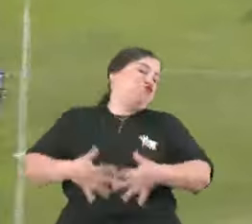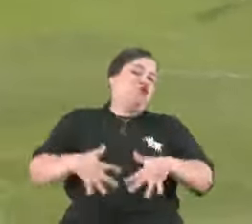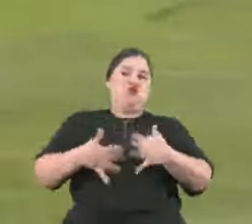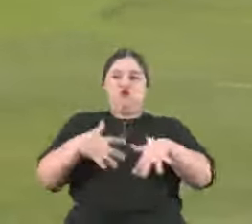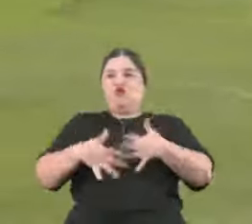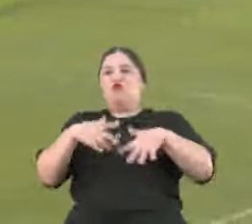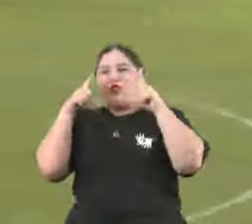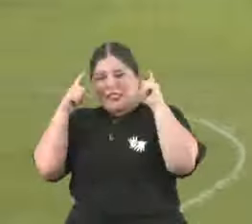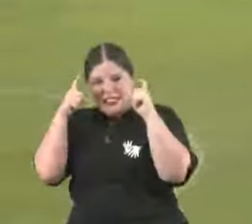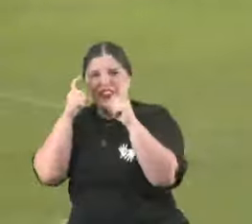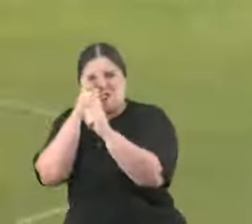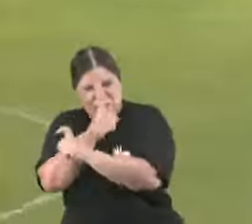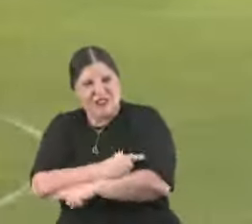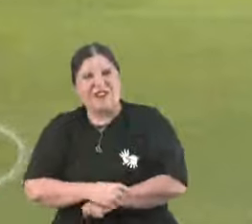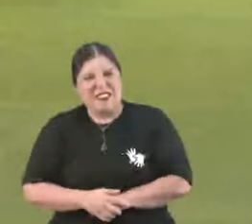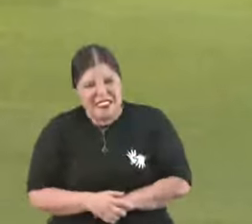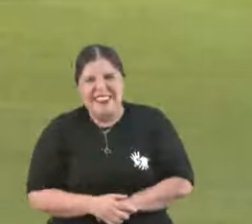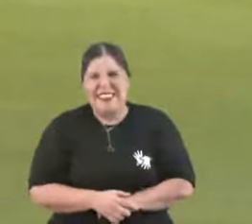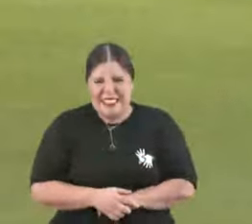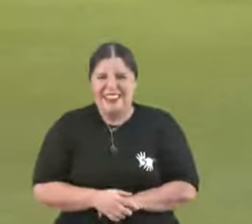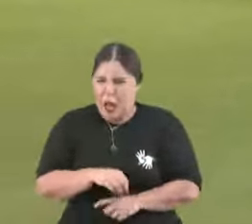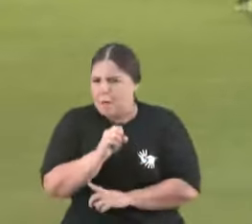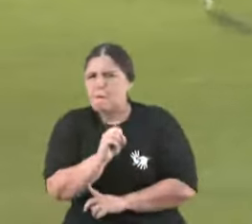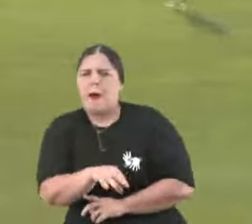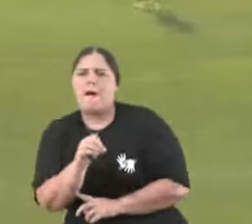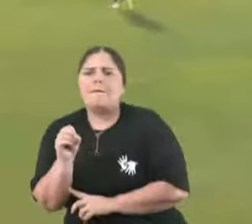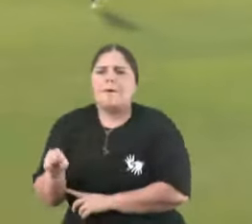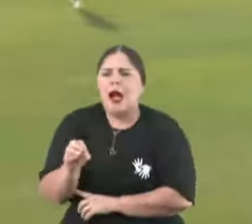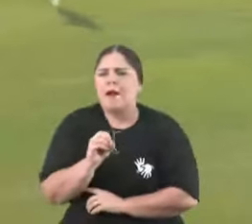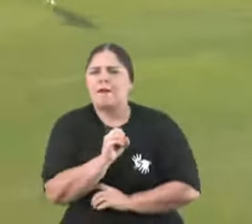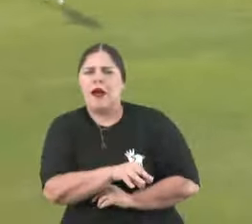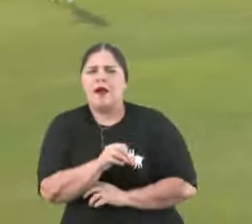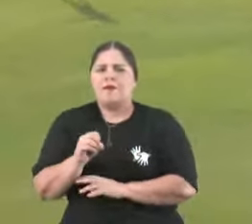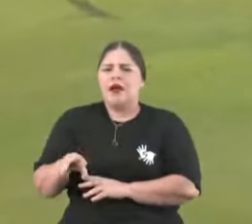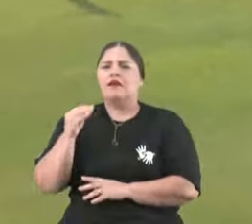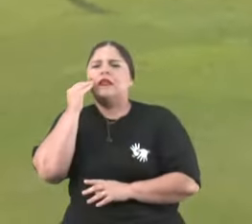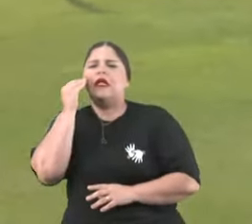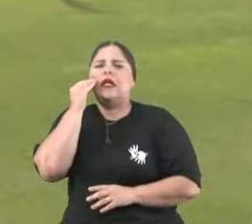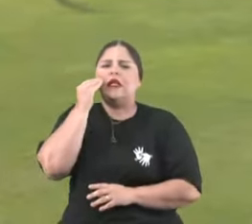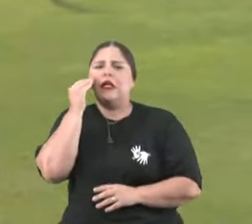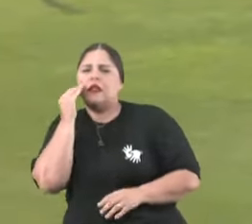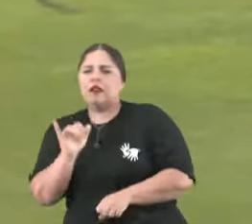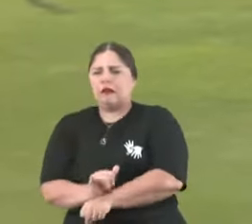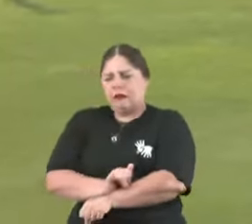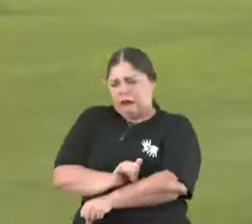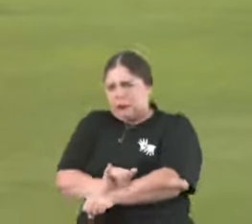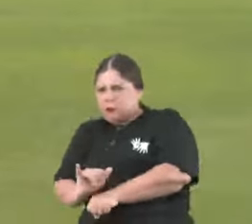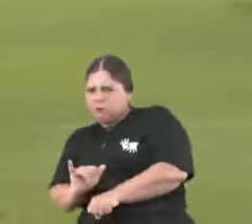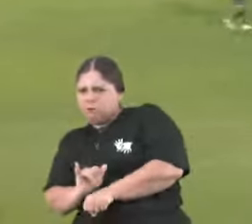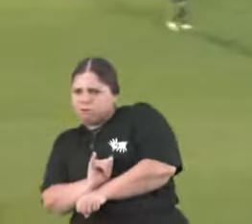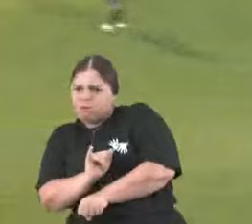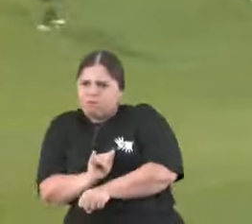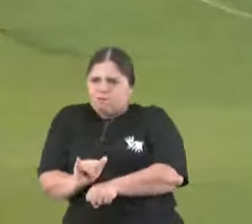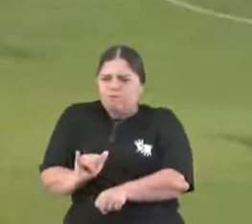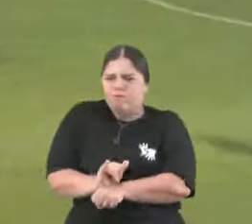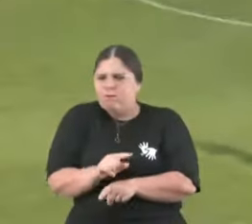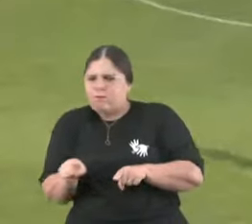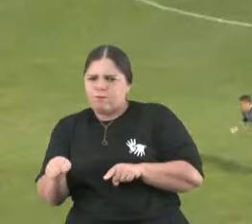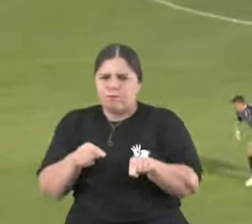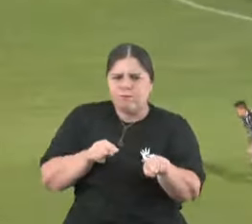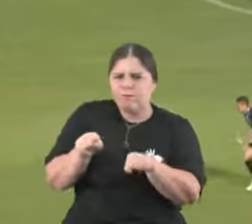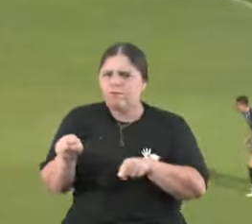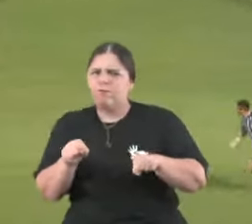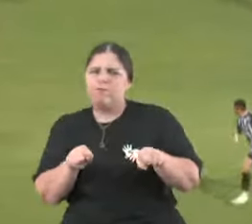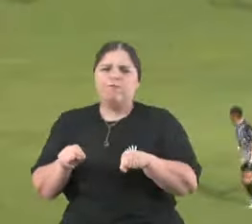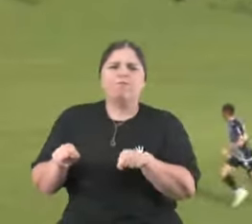O Rony tentou arrumar, mas não é muita dele. Quase insiste Gabriel,